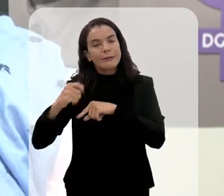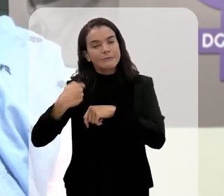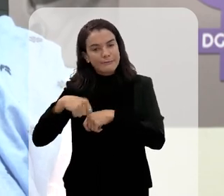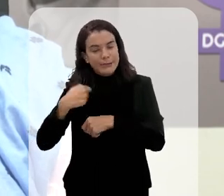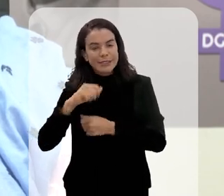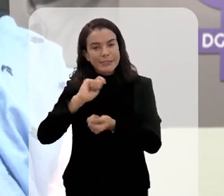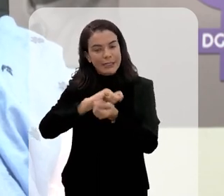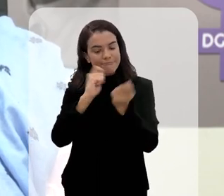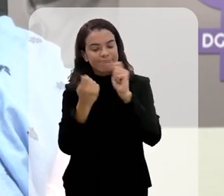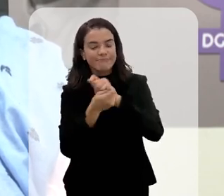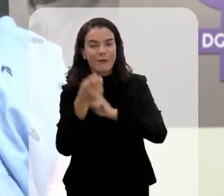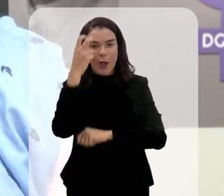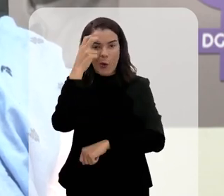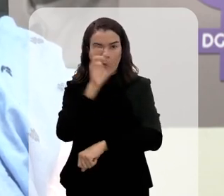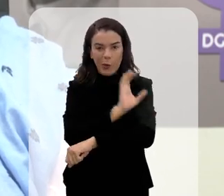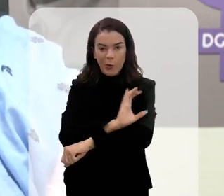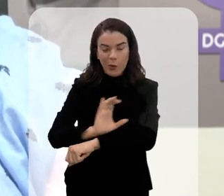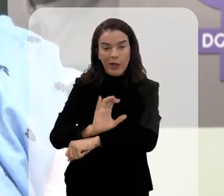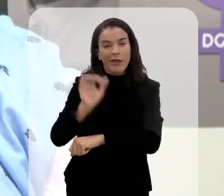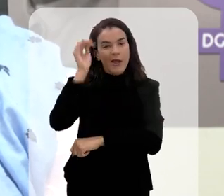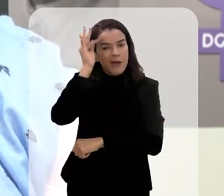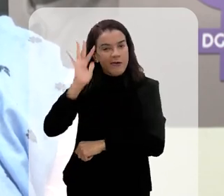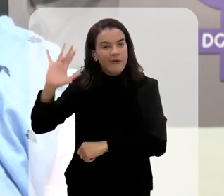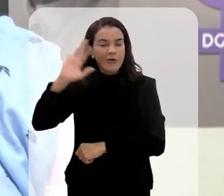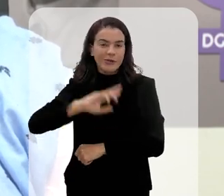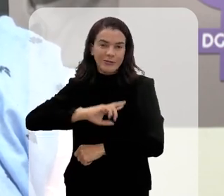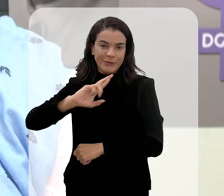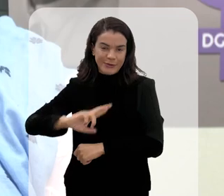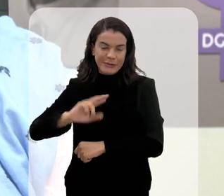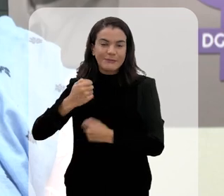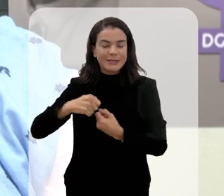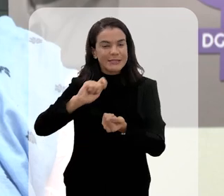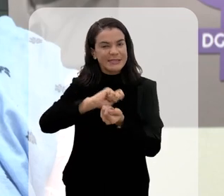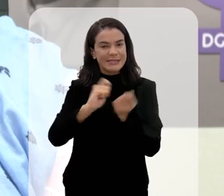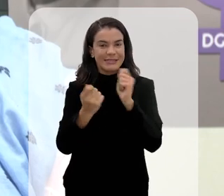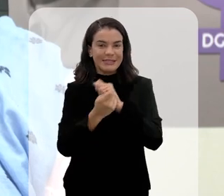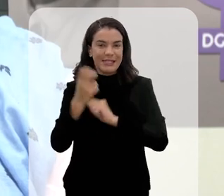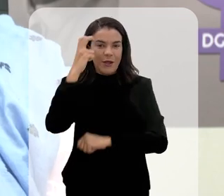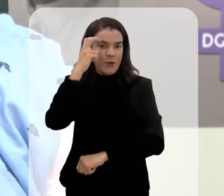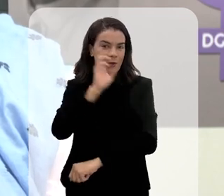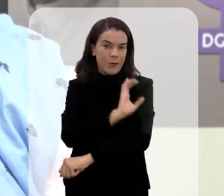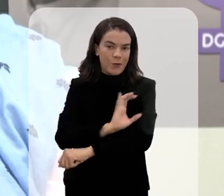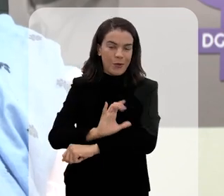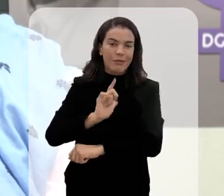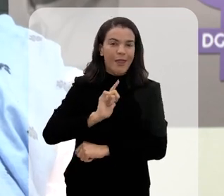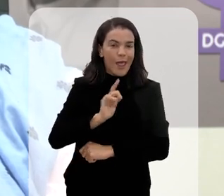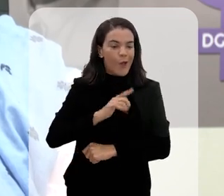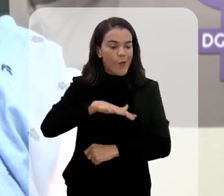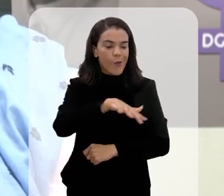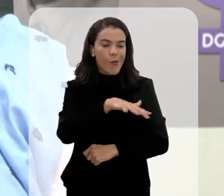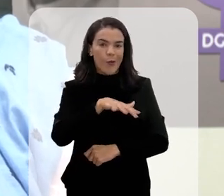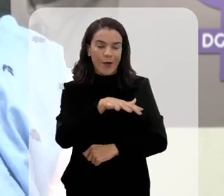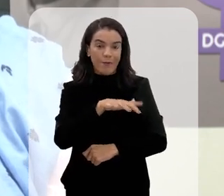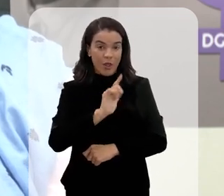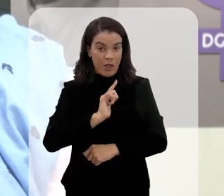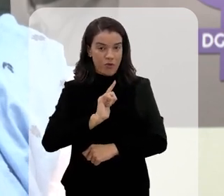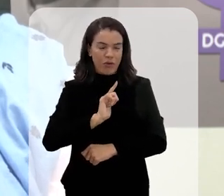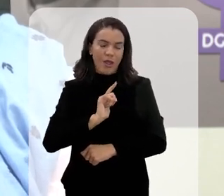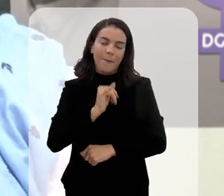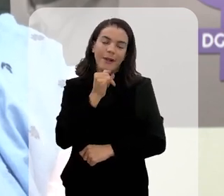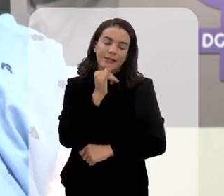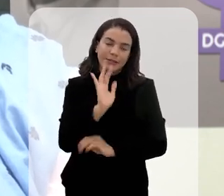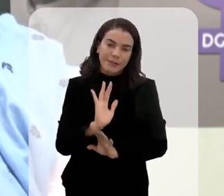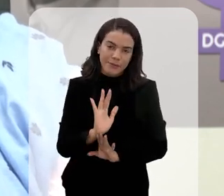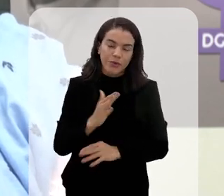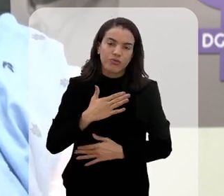que a gente precisava adaptar a cultura, e a gente sabe que as filosofias religiosas são adaptadas à cultura. Então, existe esse espaço. Por exemplo,